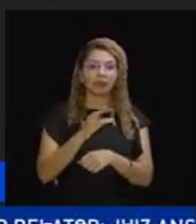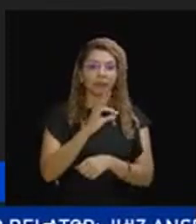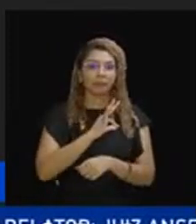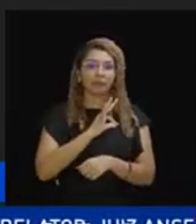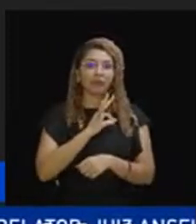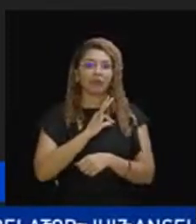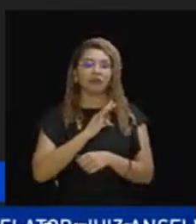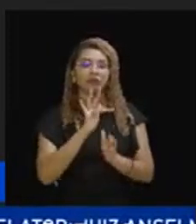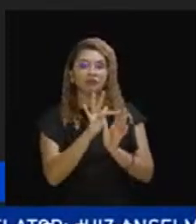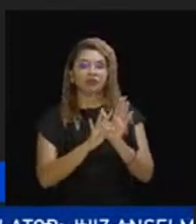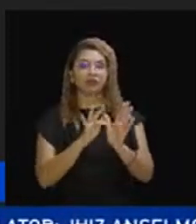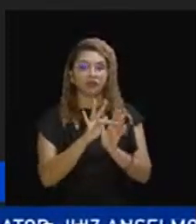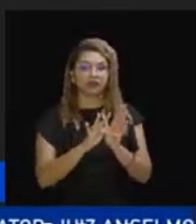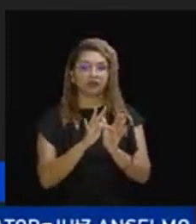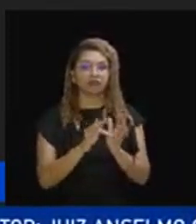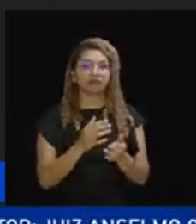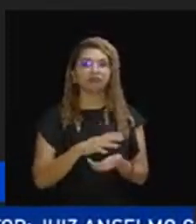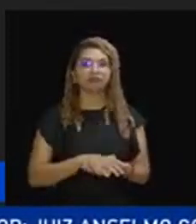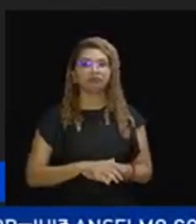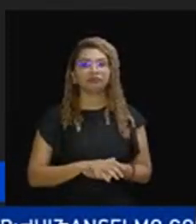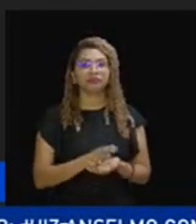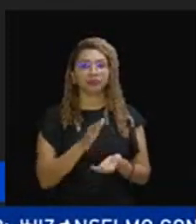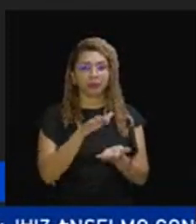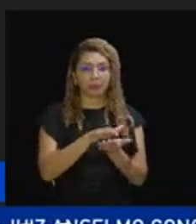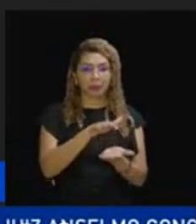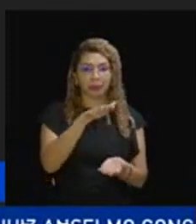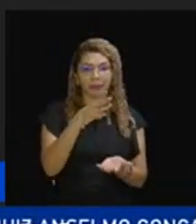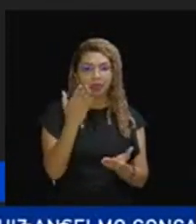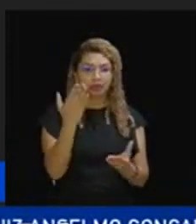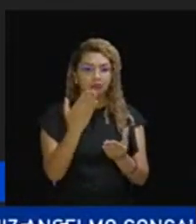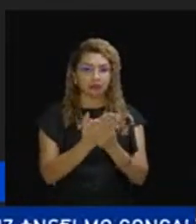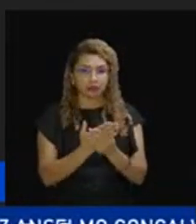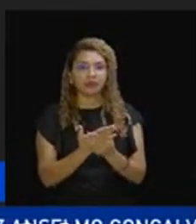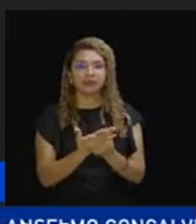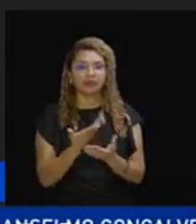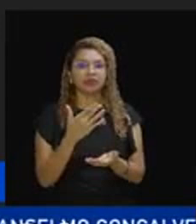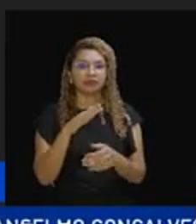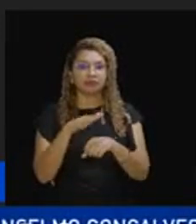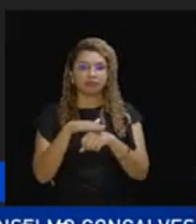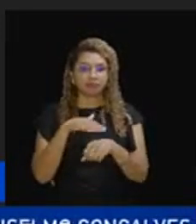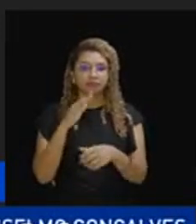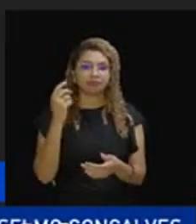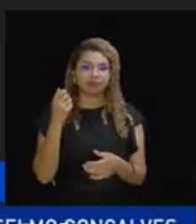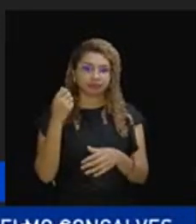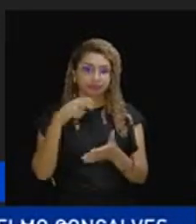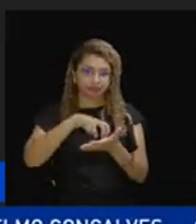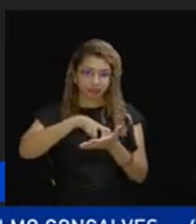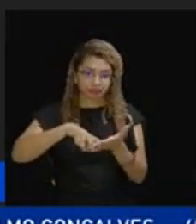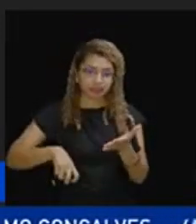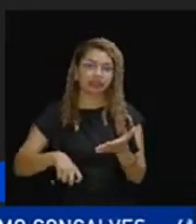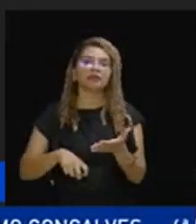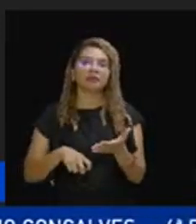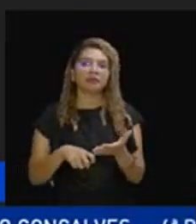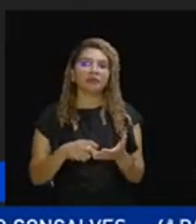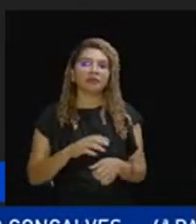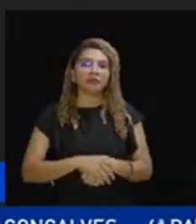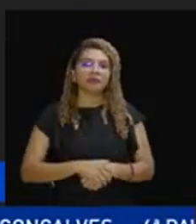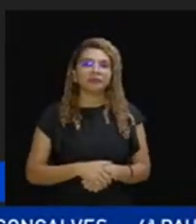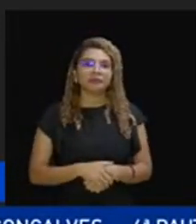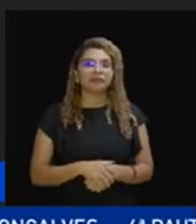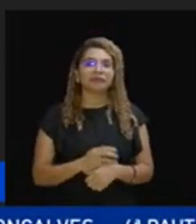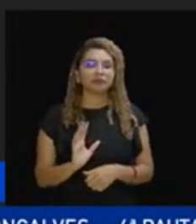Mais de 10 mandados foram expedidos pela Justiça. Essa facção criminosa é comandada pelo vulgo cheira-pedra.